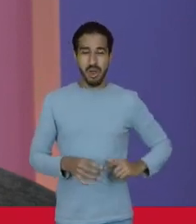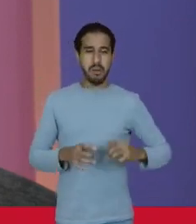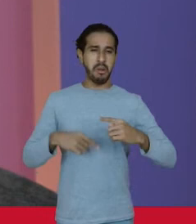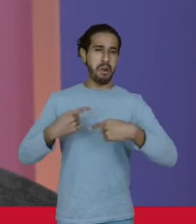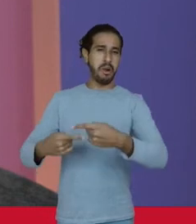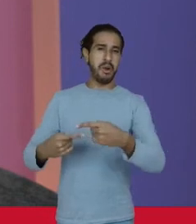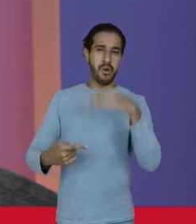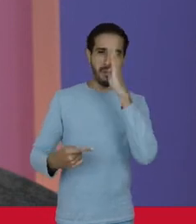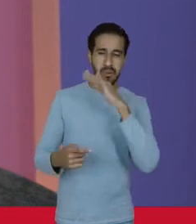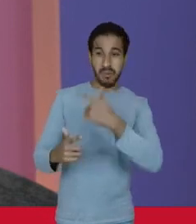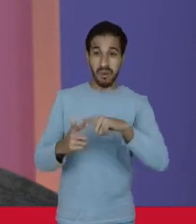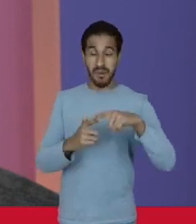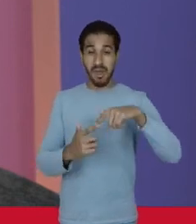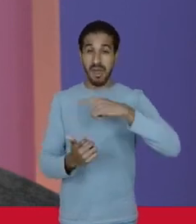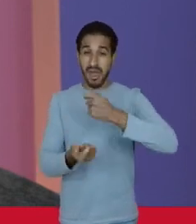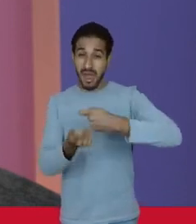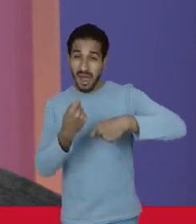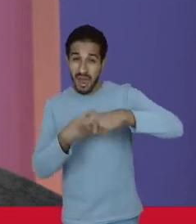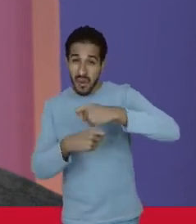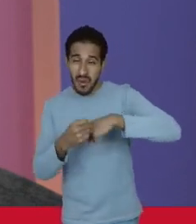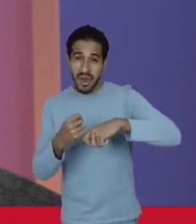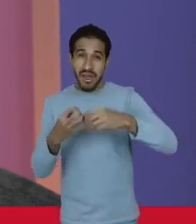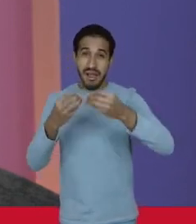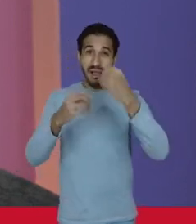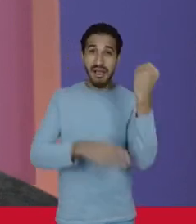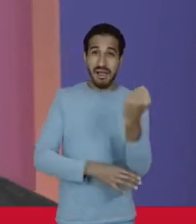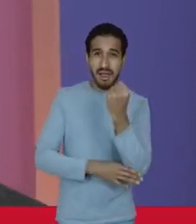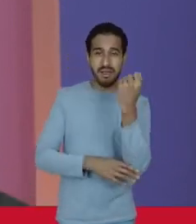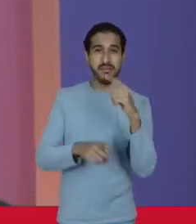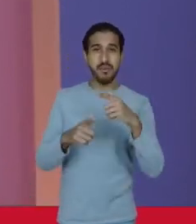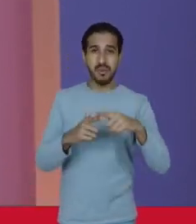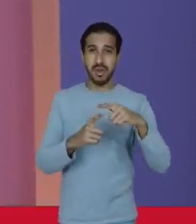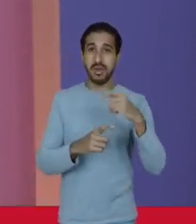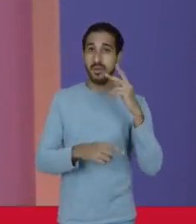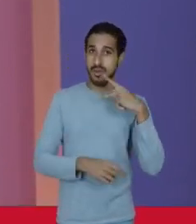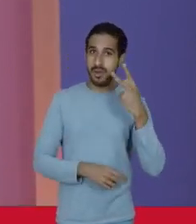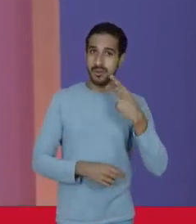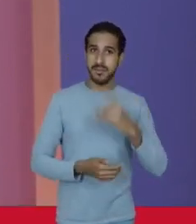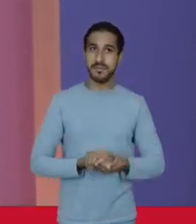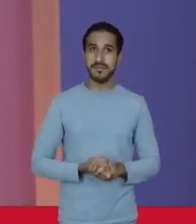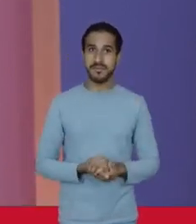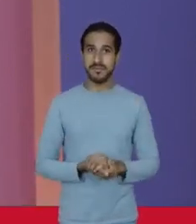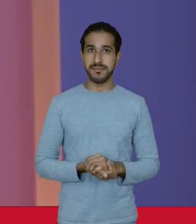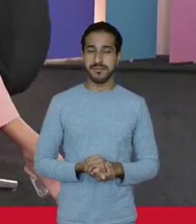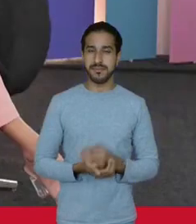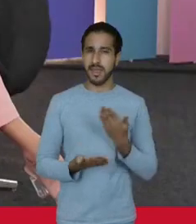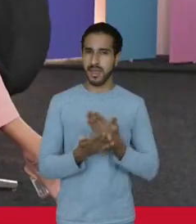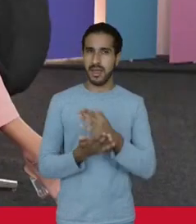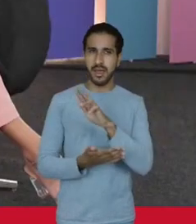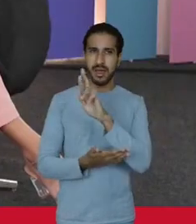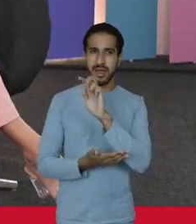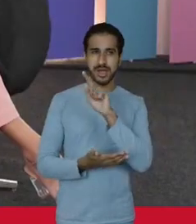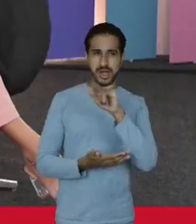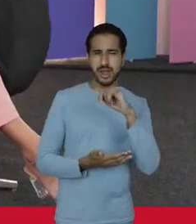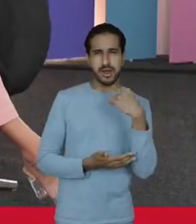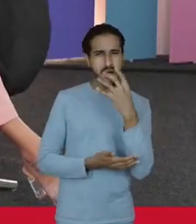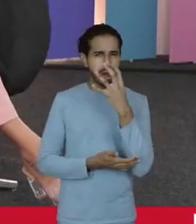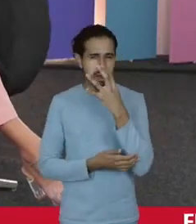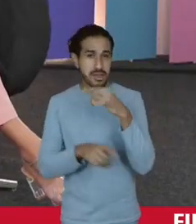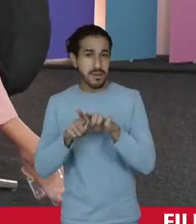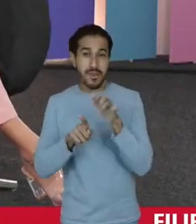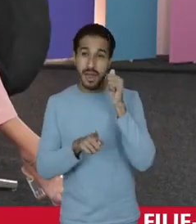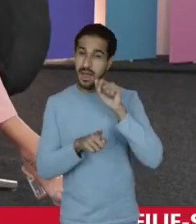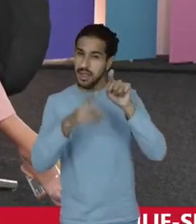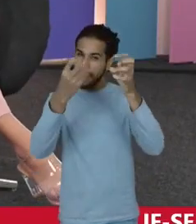a uma crise sanitária, a uma crise econômica e a uma crise política. Na aula da Regilane, nós vimos também